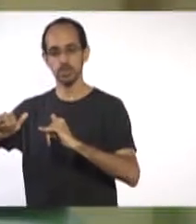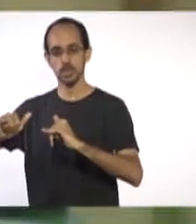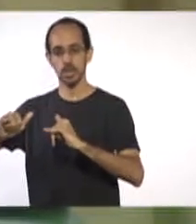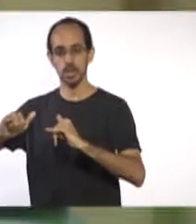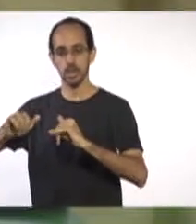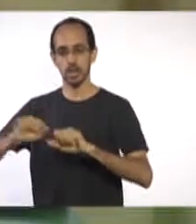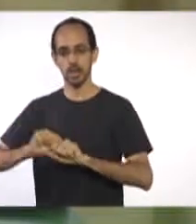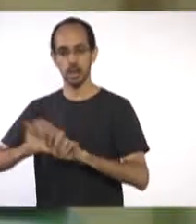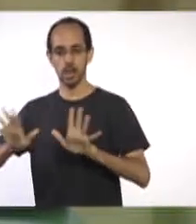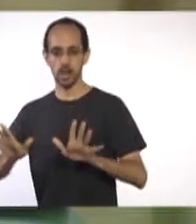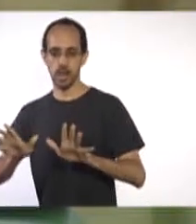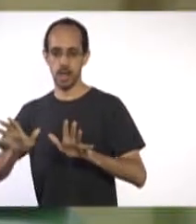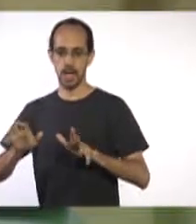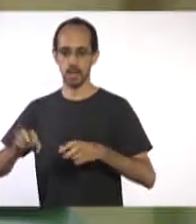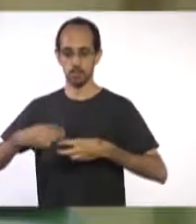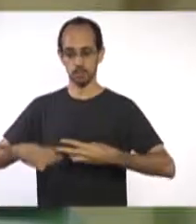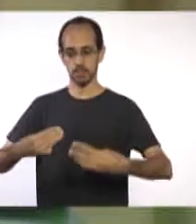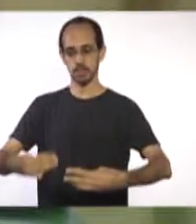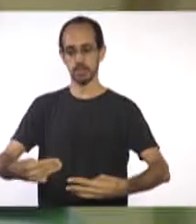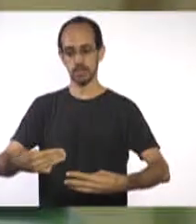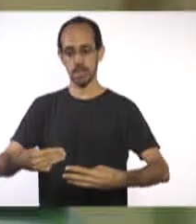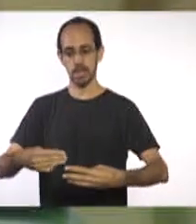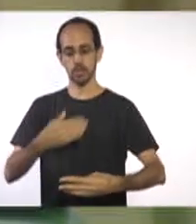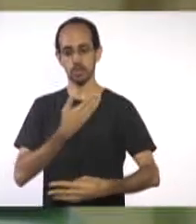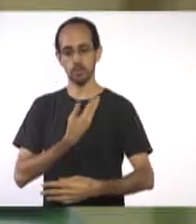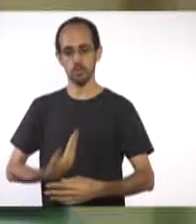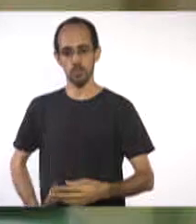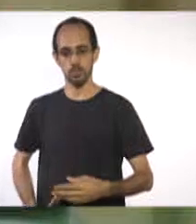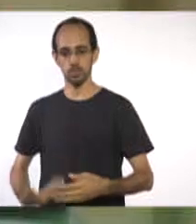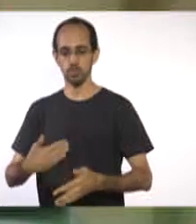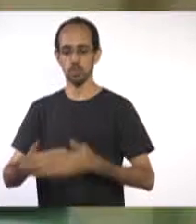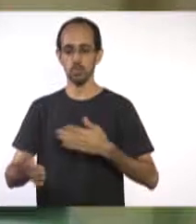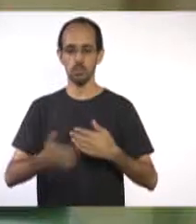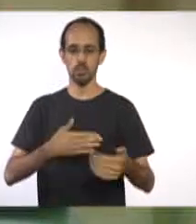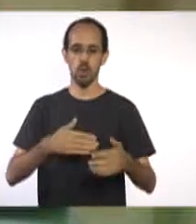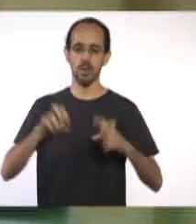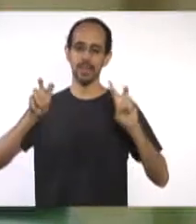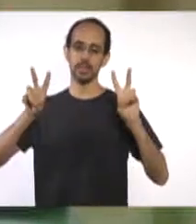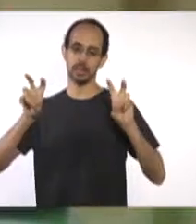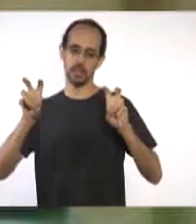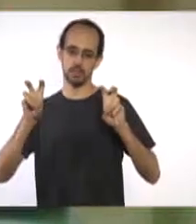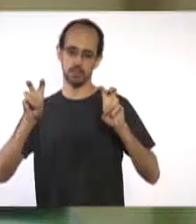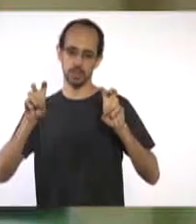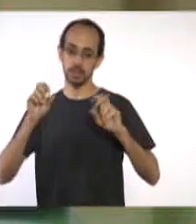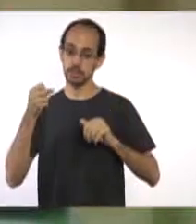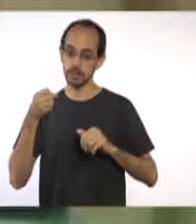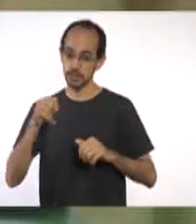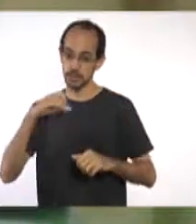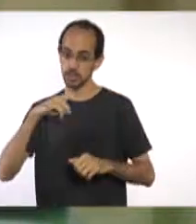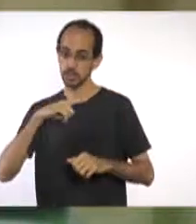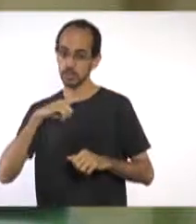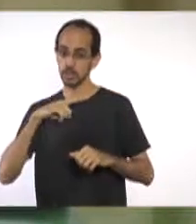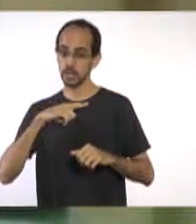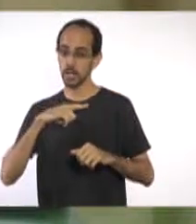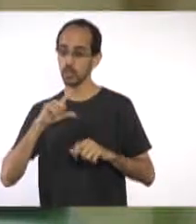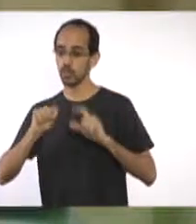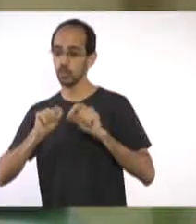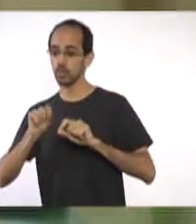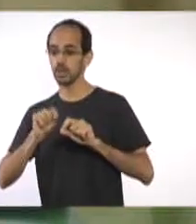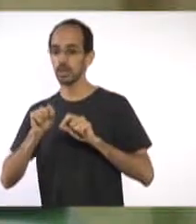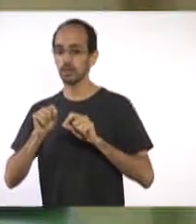Público sobre qualquer tema, desde que tenhamos algum indício